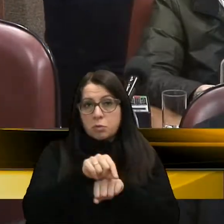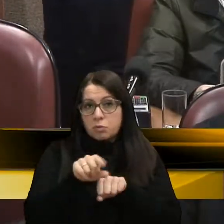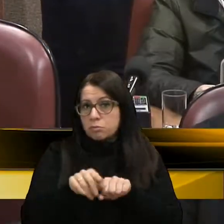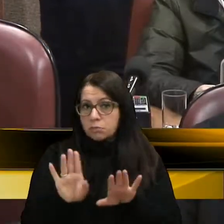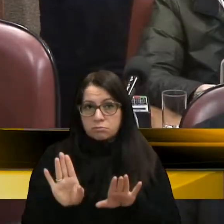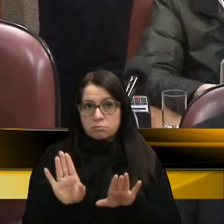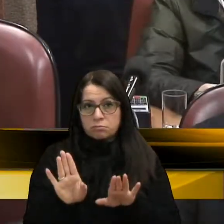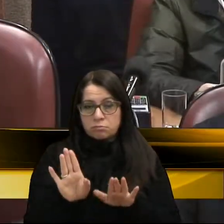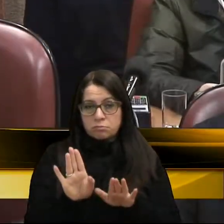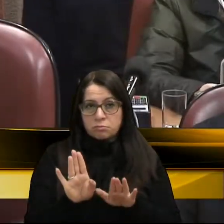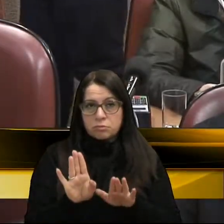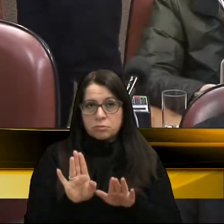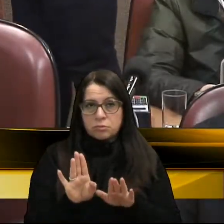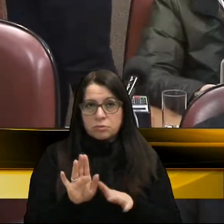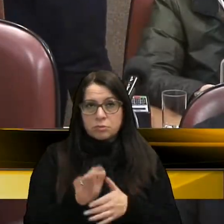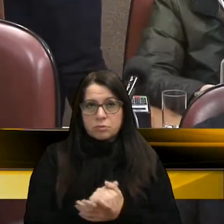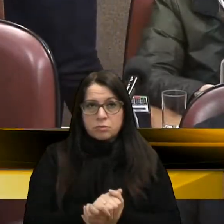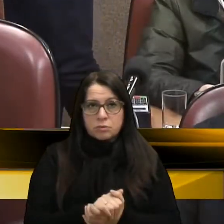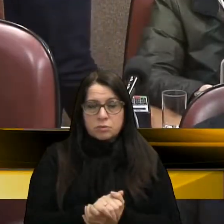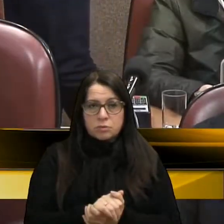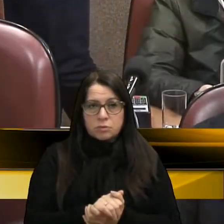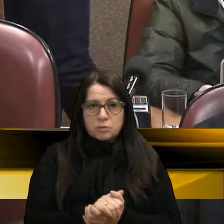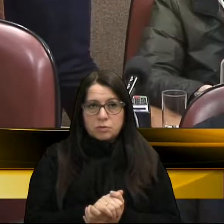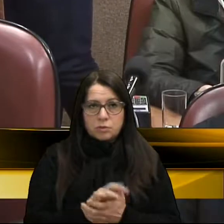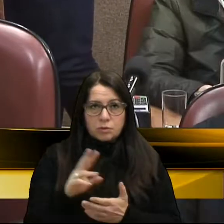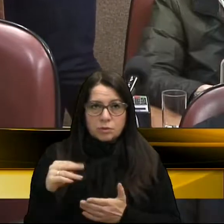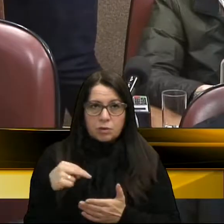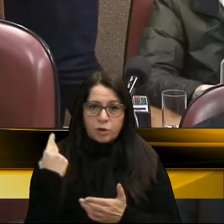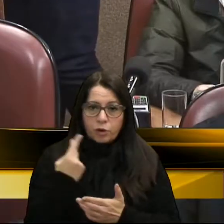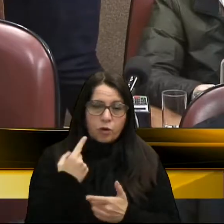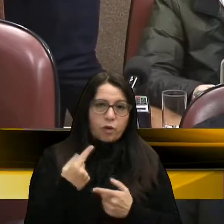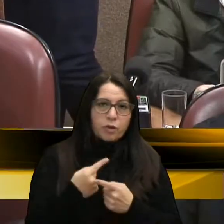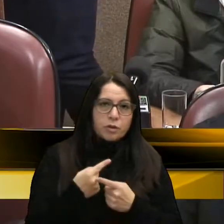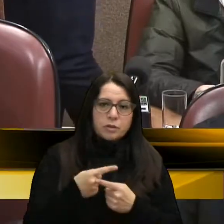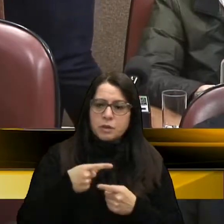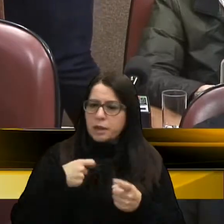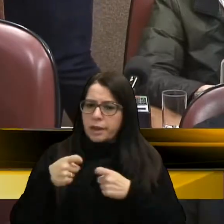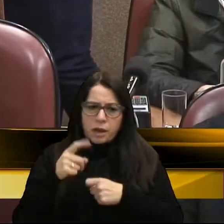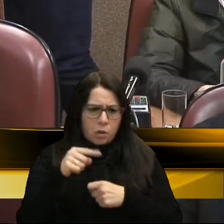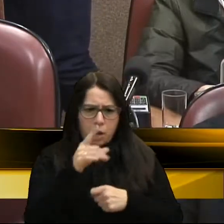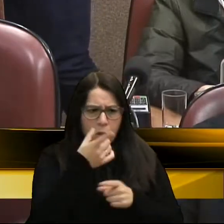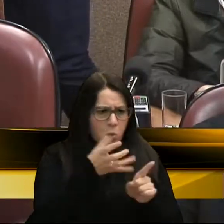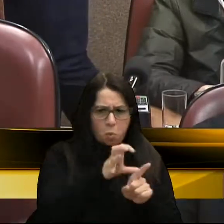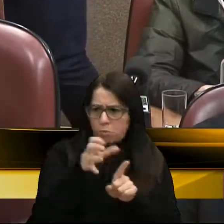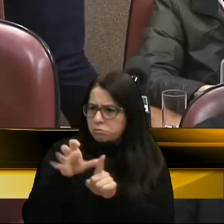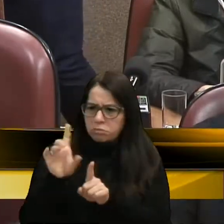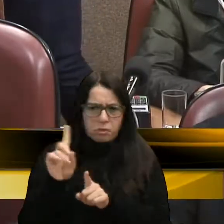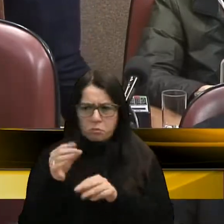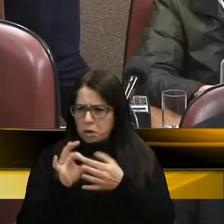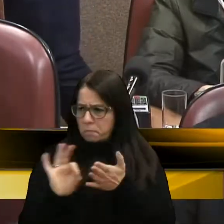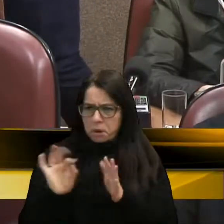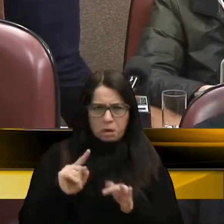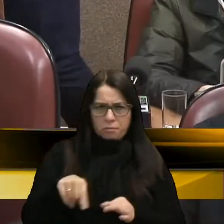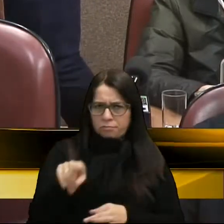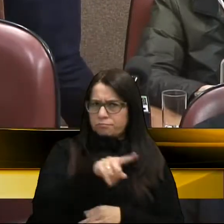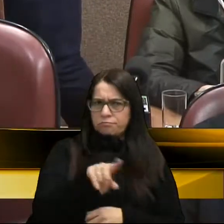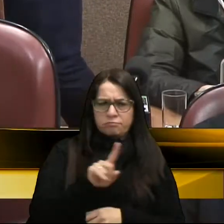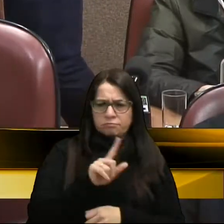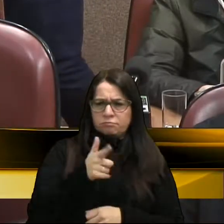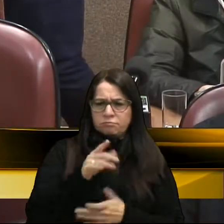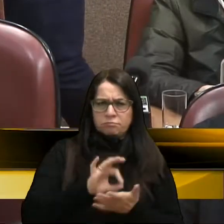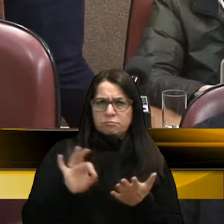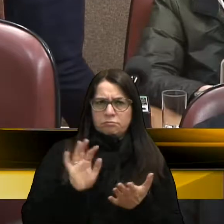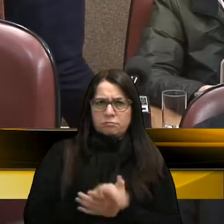Aliás, aqui a nossa guerra aqui não é um contra o outro. Não somos inimigo de ninguém aqui, eu não tenho